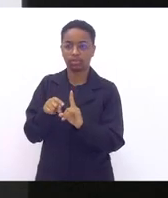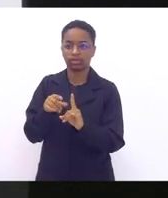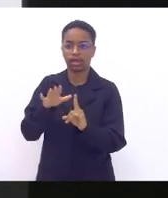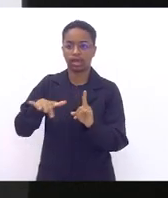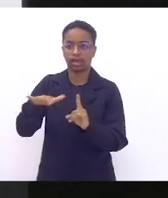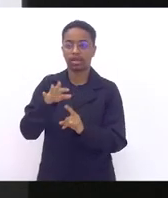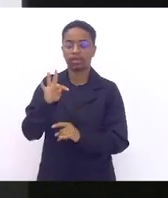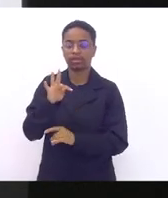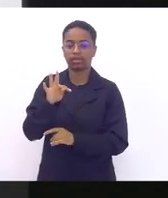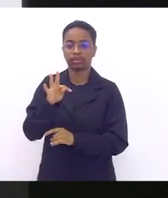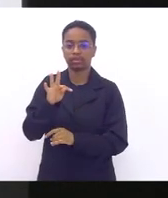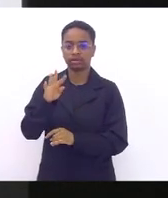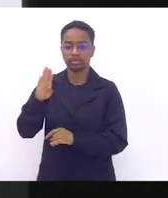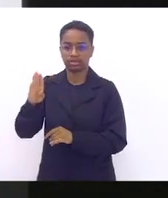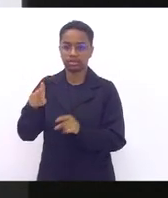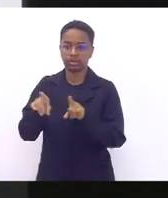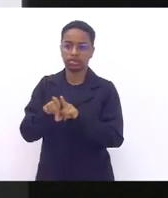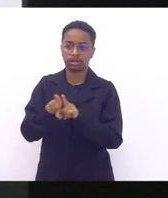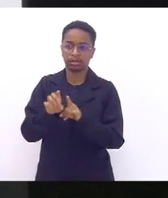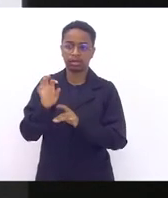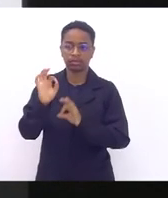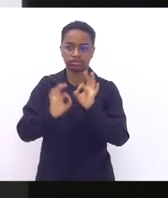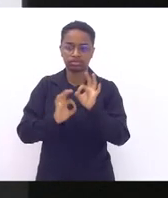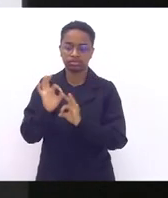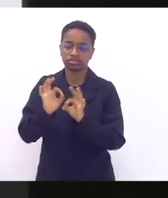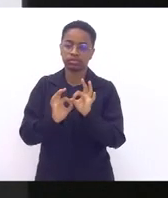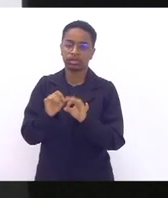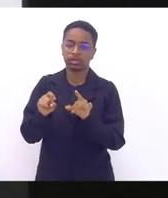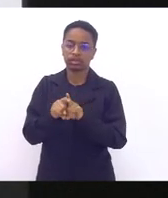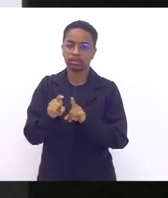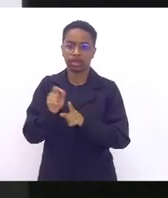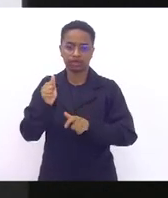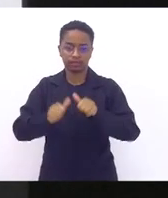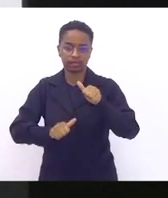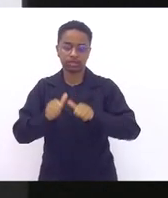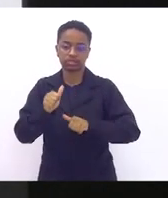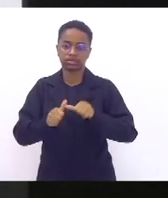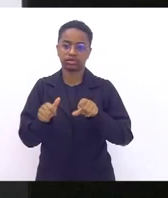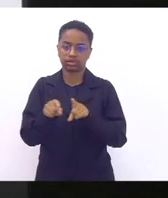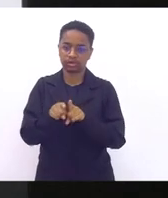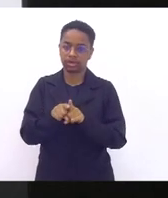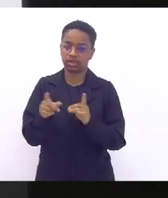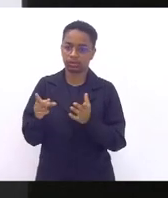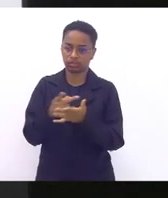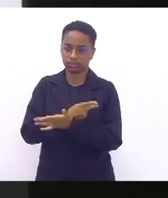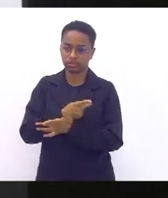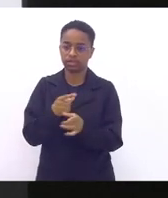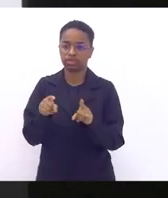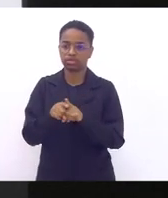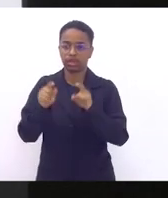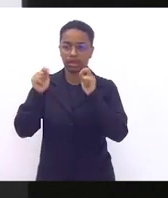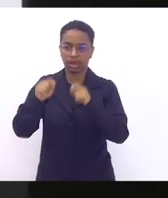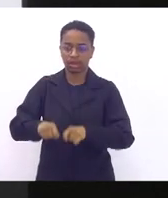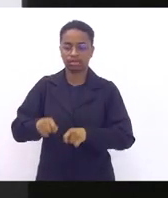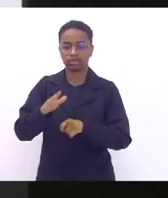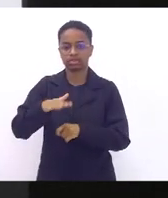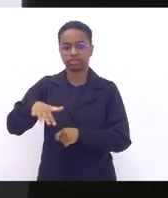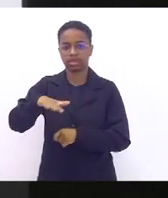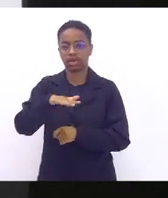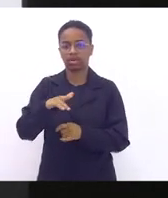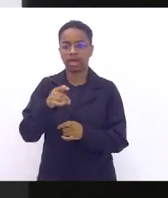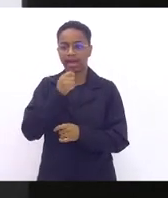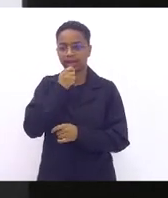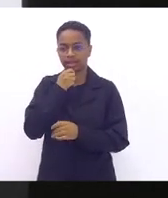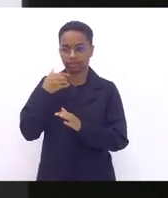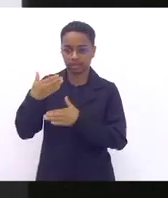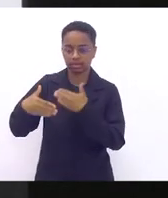tuberculose, vigilância epidemiológica, planejamento de saúde, avaliação e monitoramento também foi realizado, capacitações que estão em